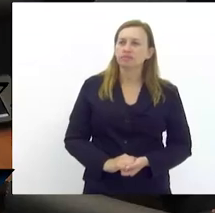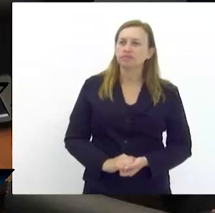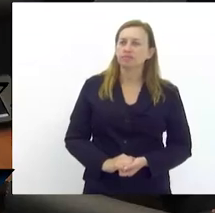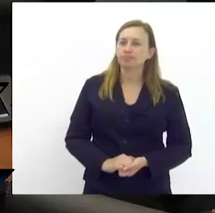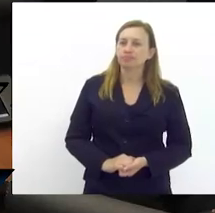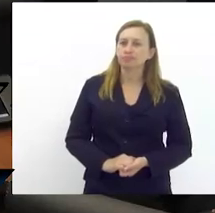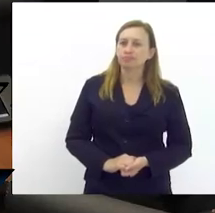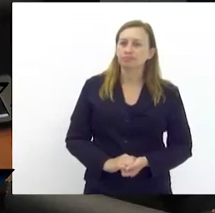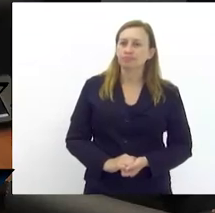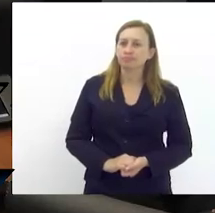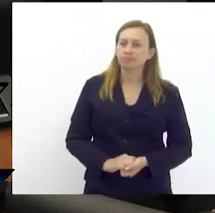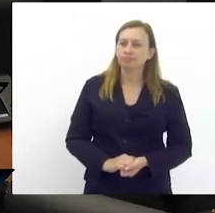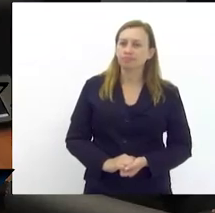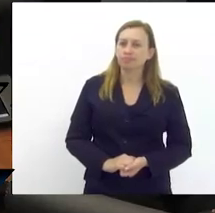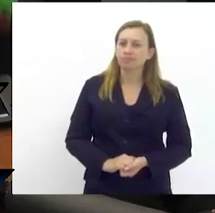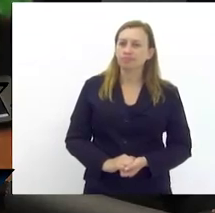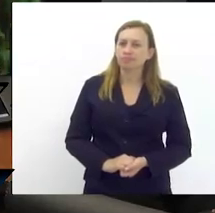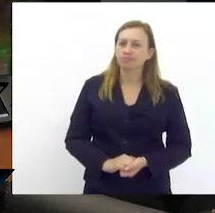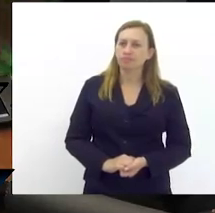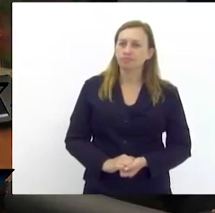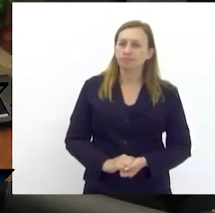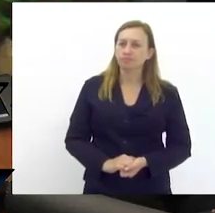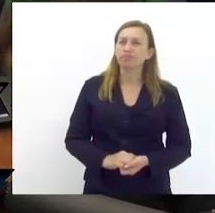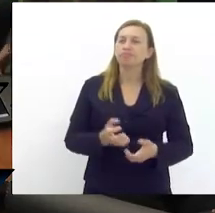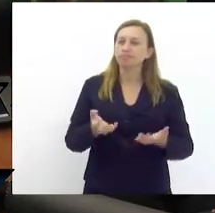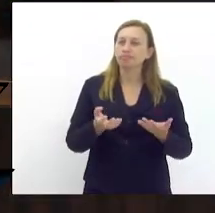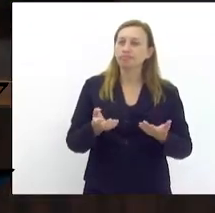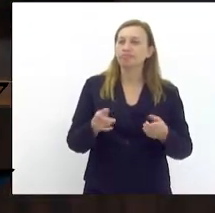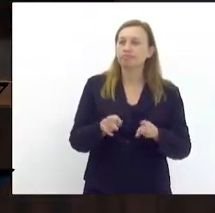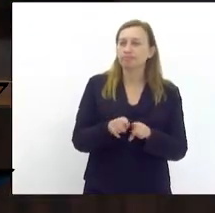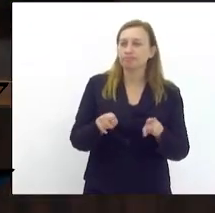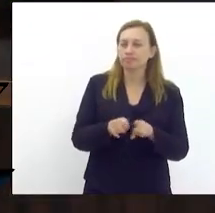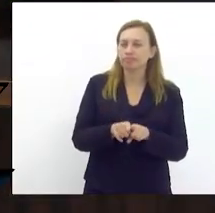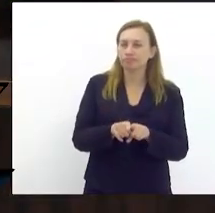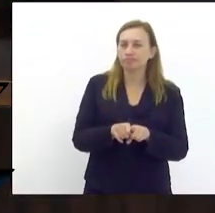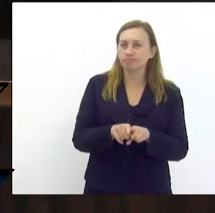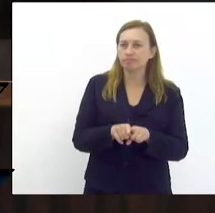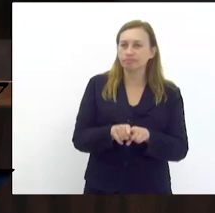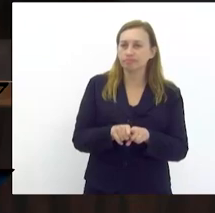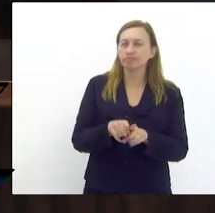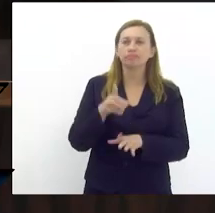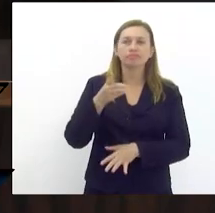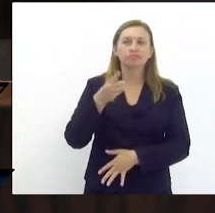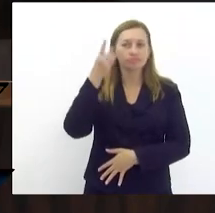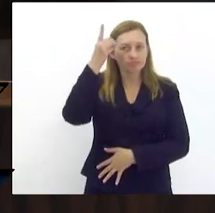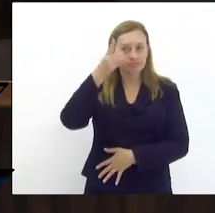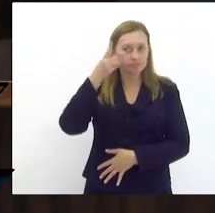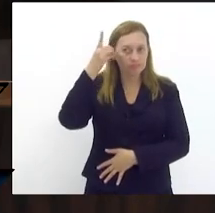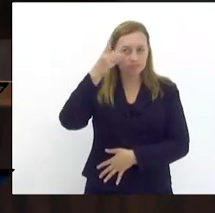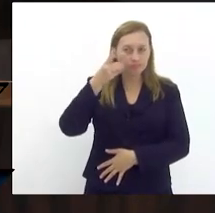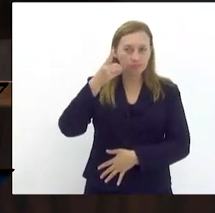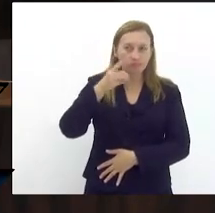Deixa eu só quero também aqui através do nosso Deputado Júnior Rocha tá